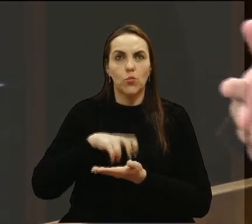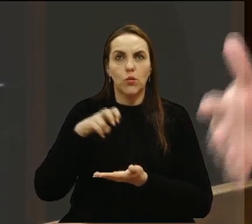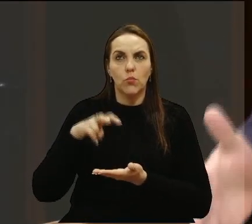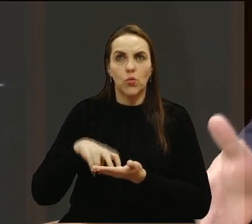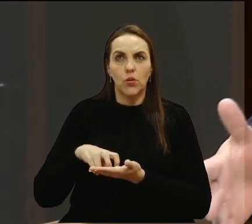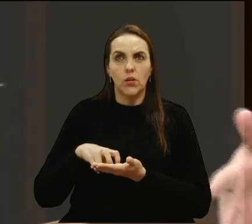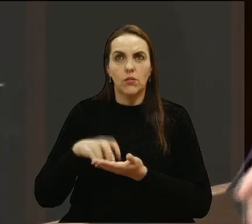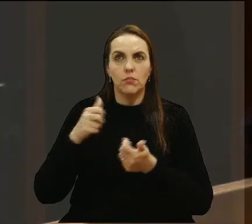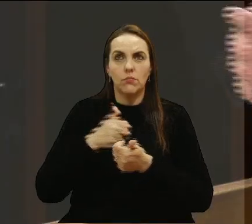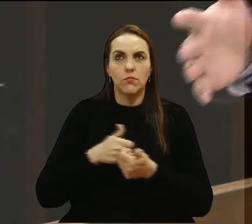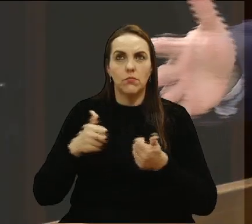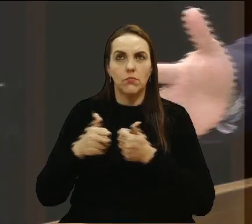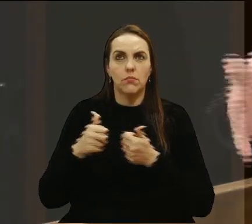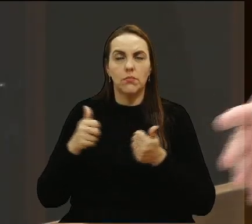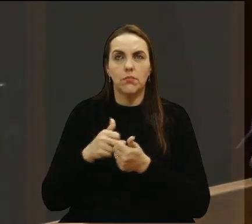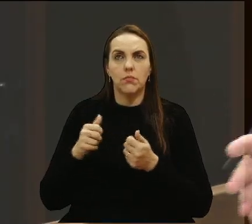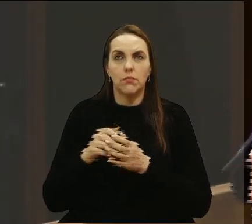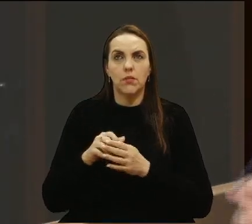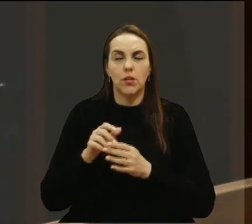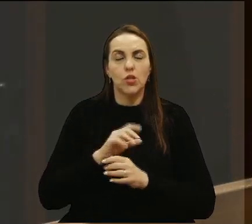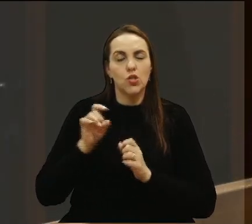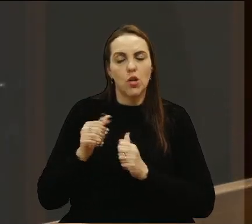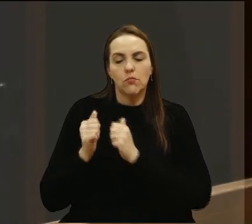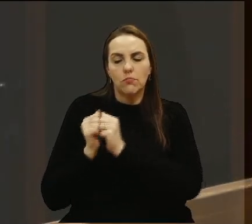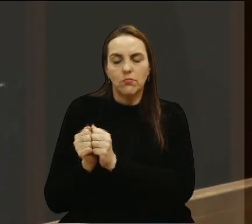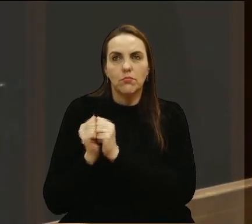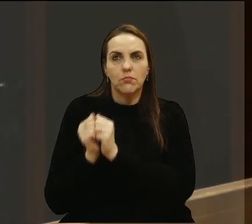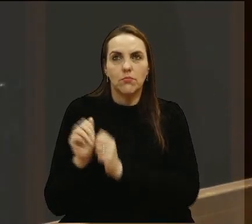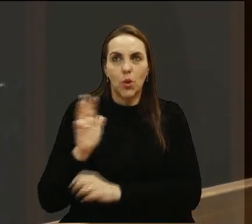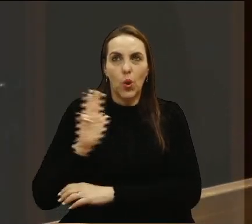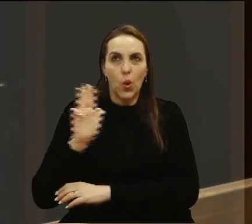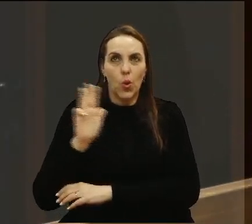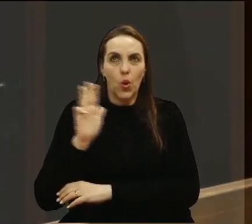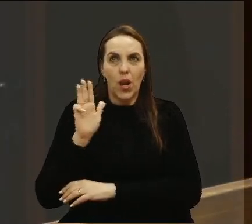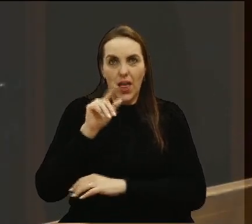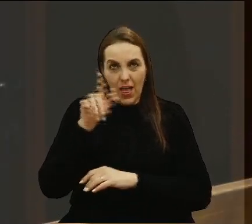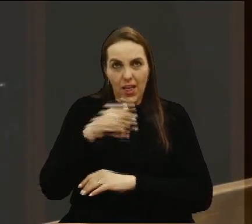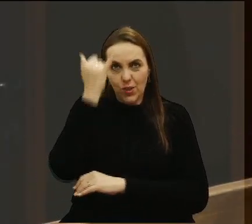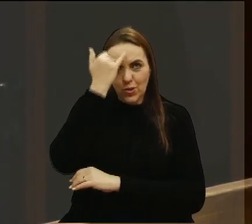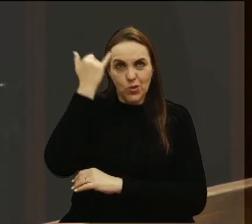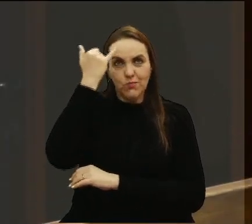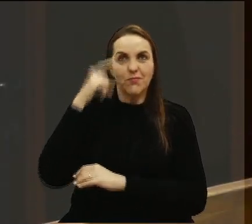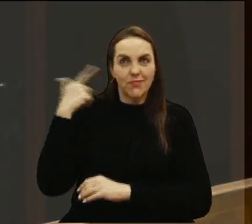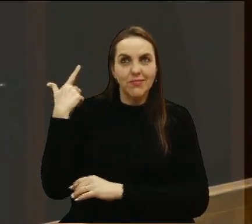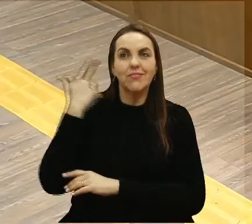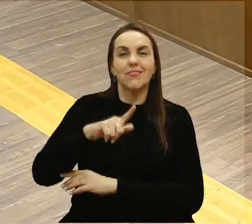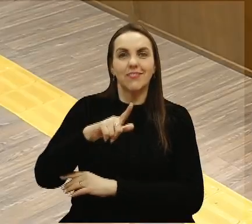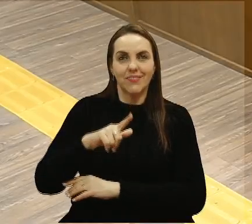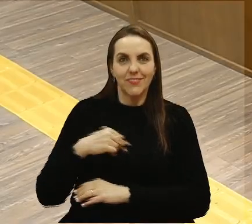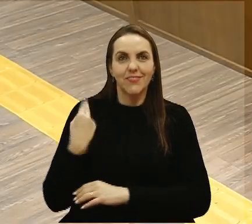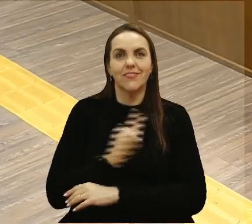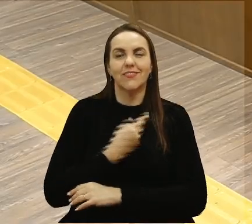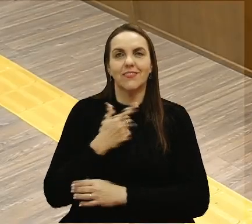o povo só quer ficar do lado de Lula. E é isso aí, Zé D'Ambrosio. Vamos para cima, ano que vem é nós de novo.